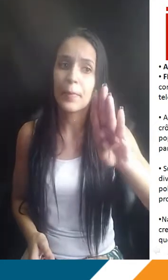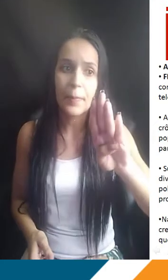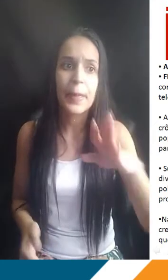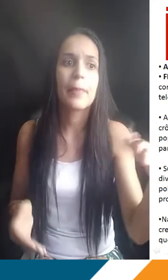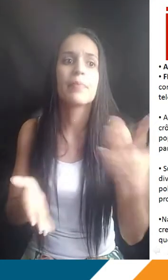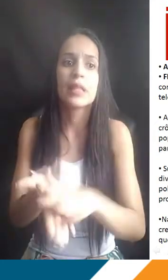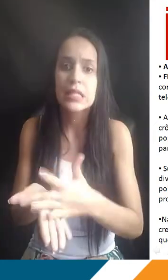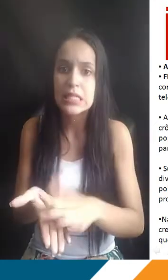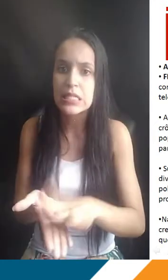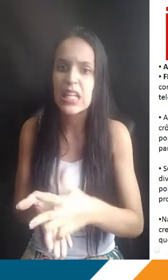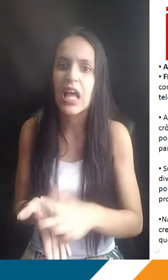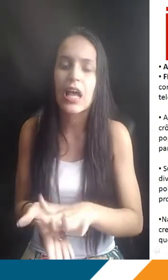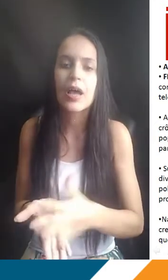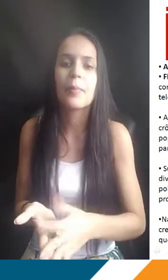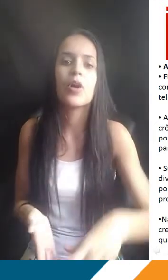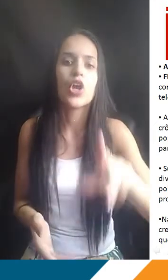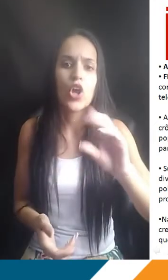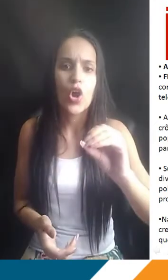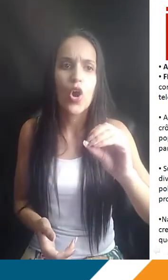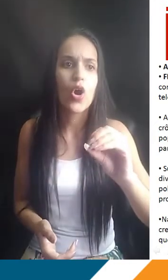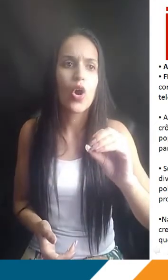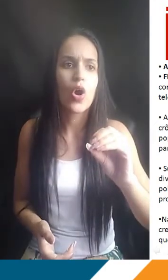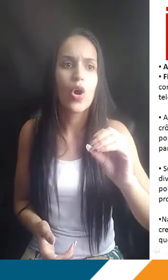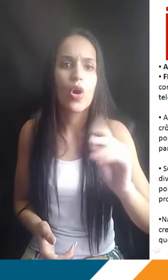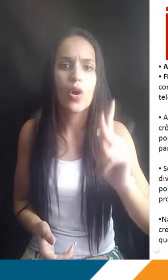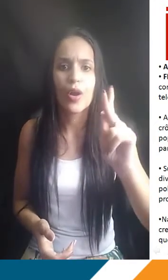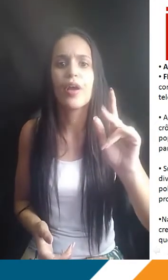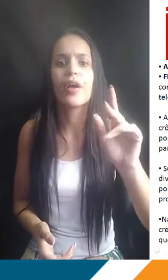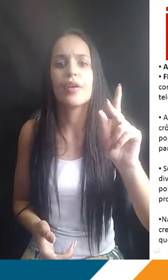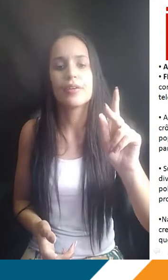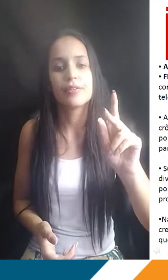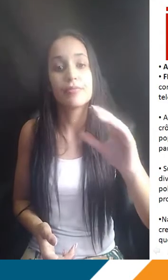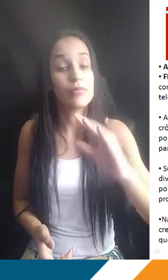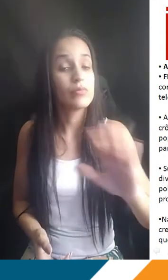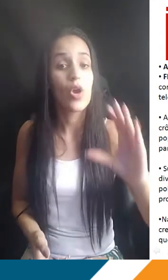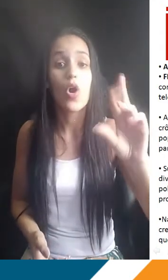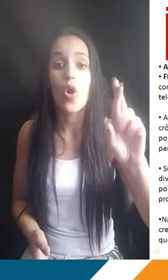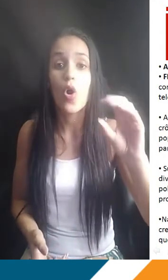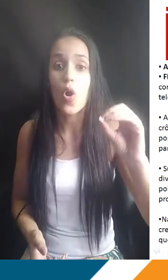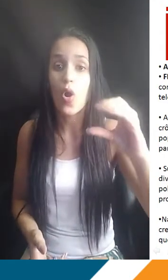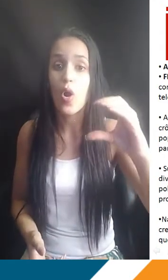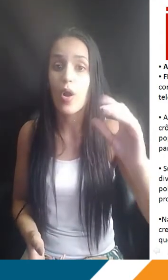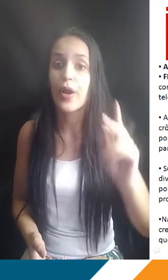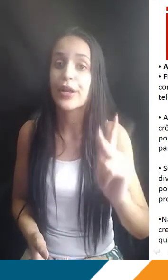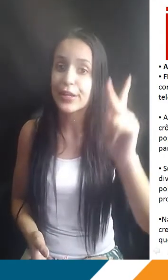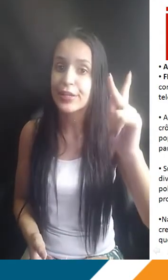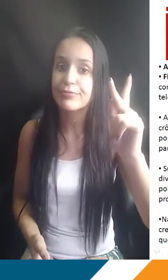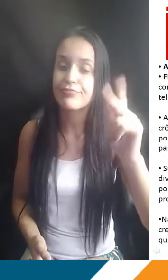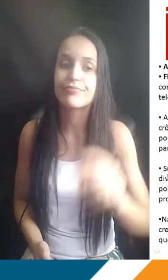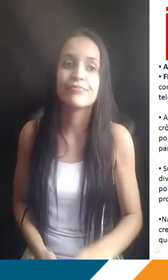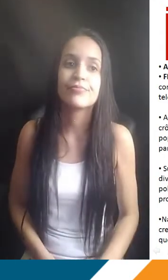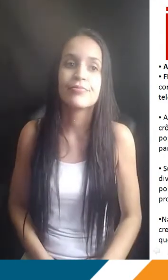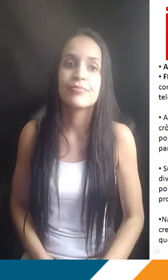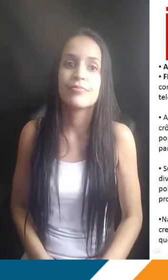formaram uma espécie de frente ampla contra a ditadura, cada um com seu tipo de crítica, atitude e crônica social,